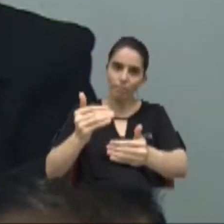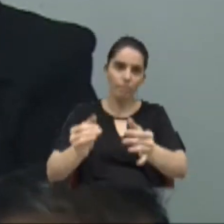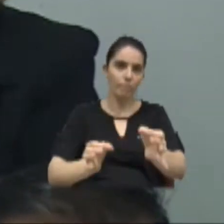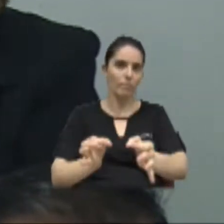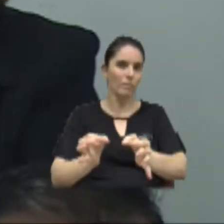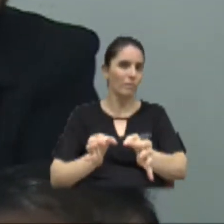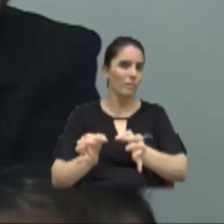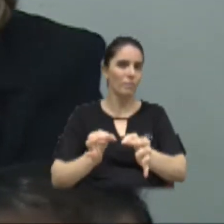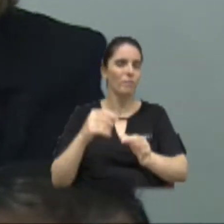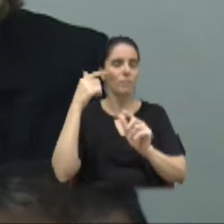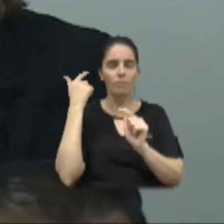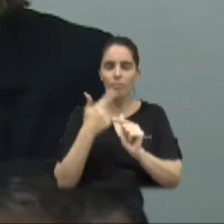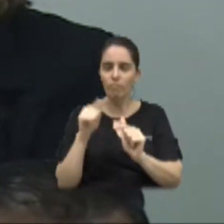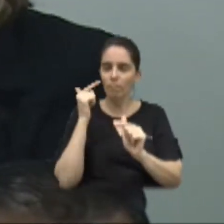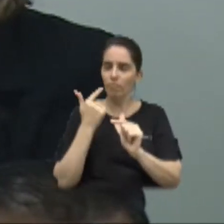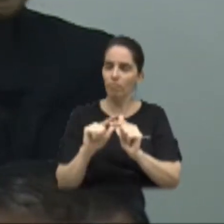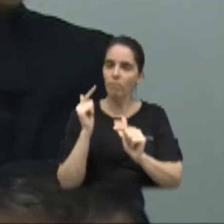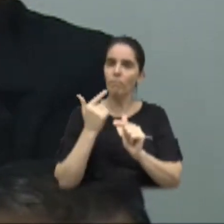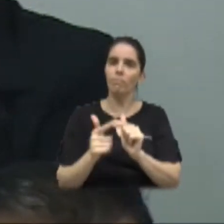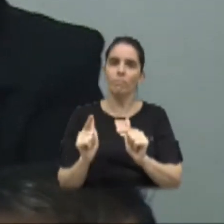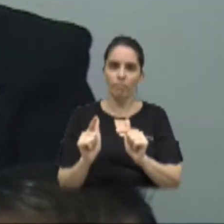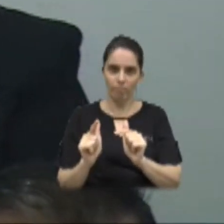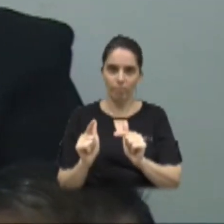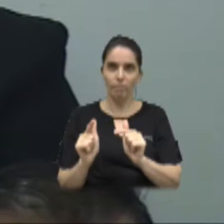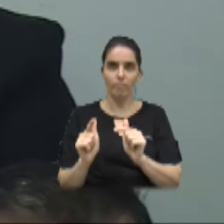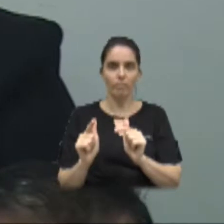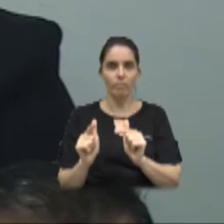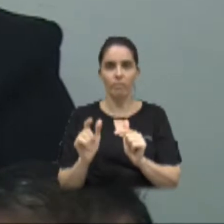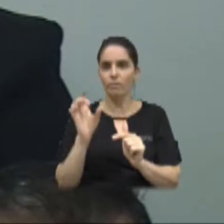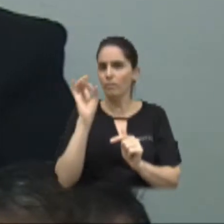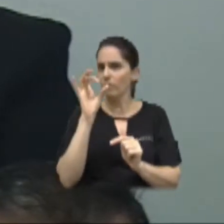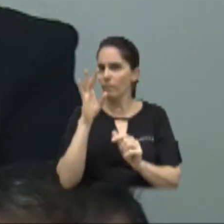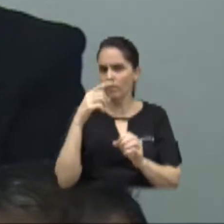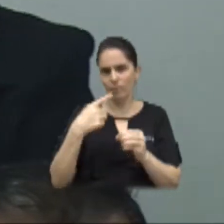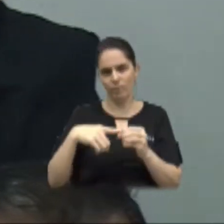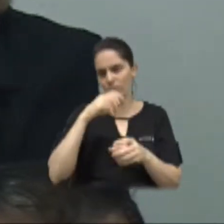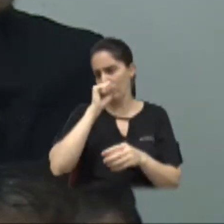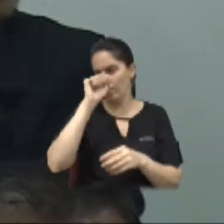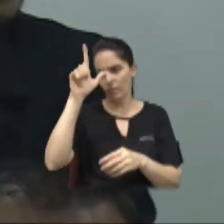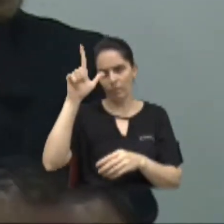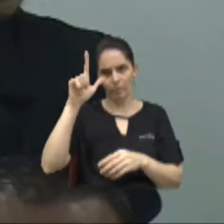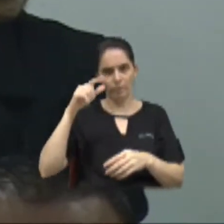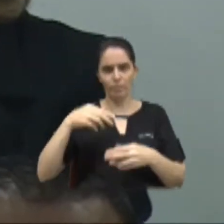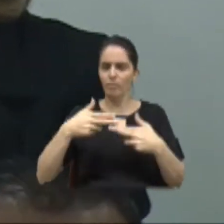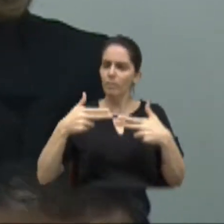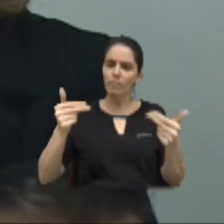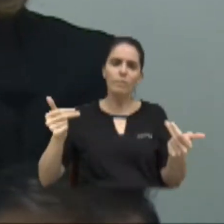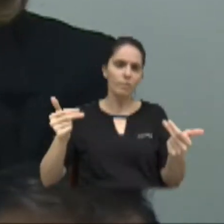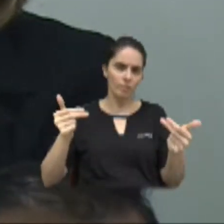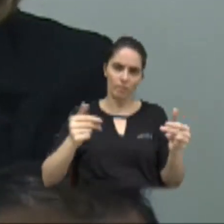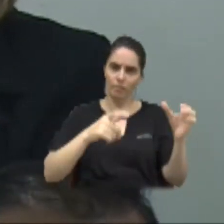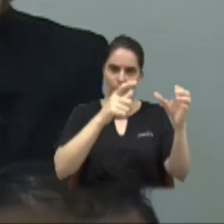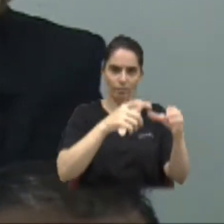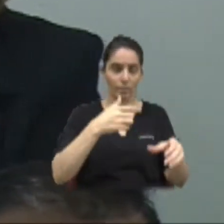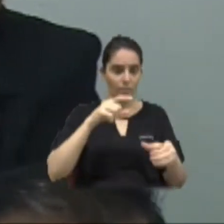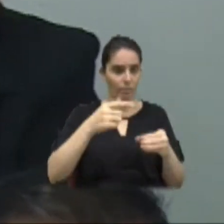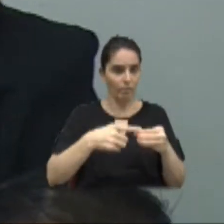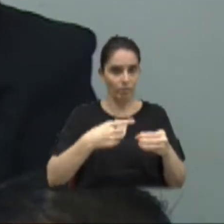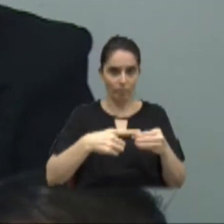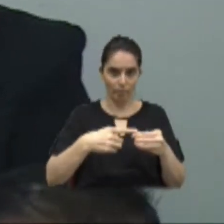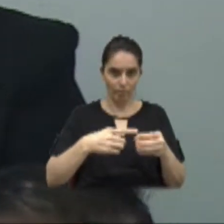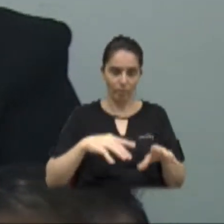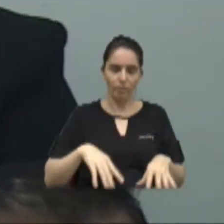o problema muito grande que nós temos, não em nível de Limeira, mas a gente tem que falar de Limeira. Não dá sequência ao